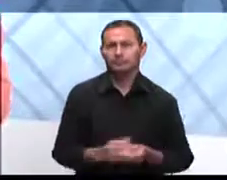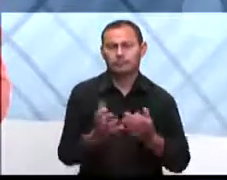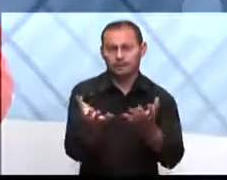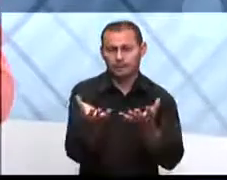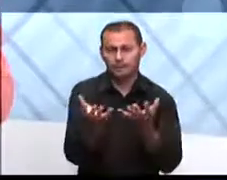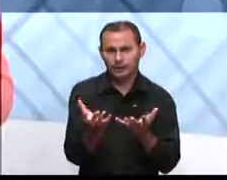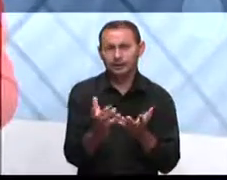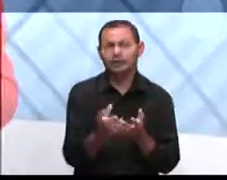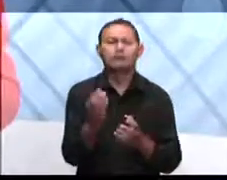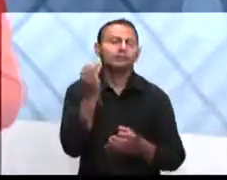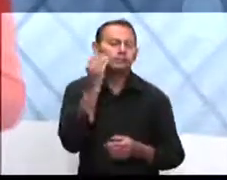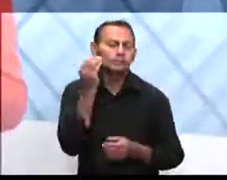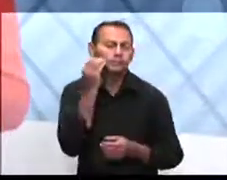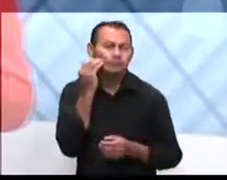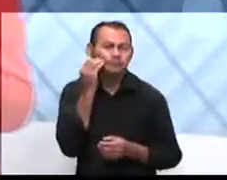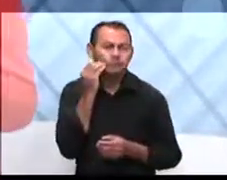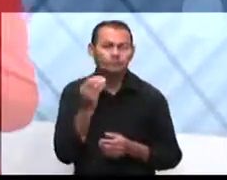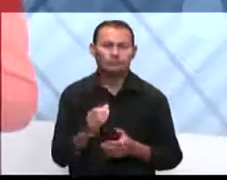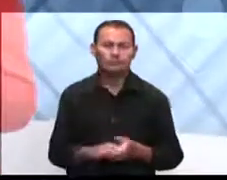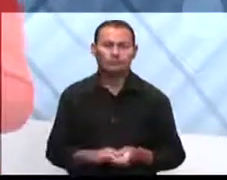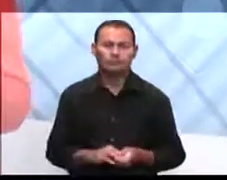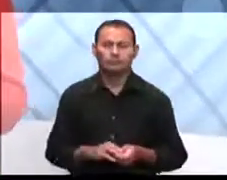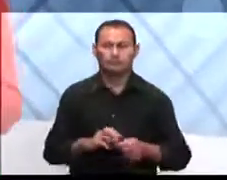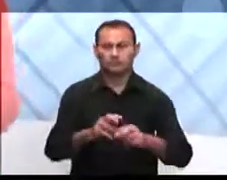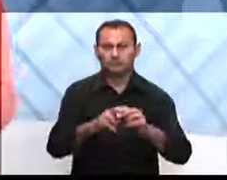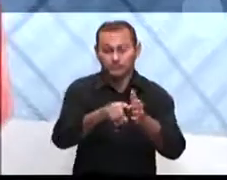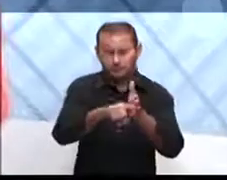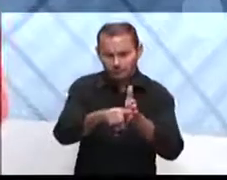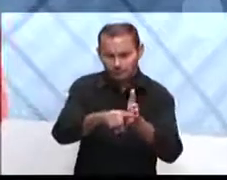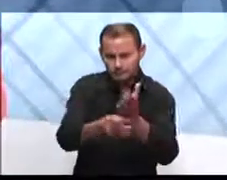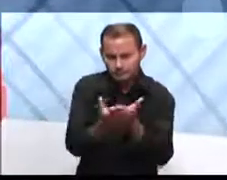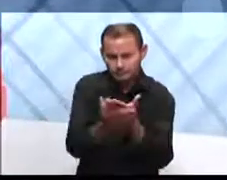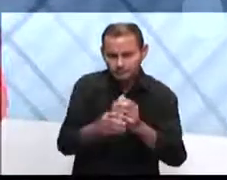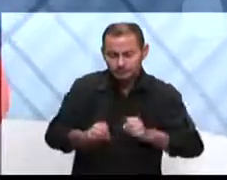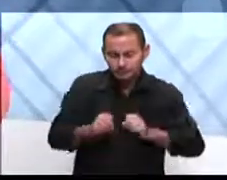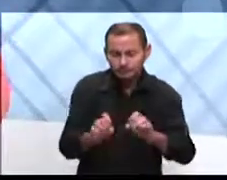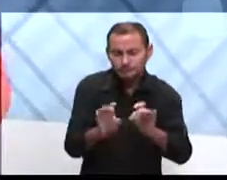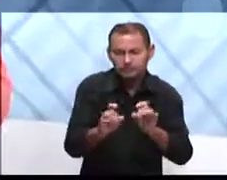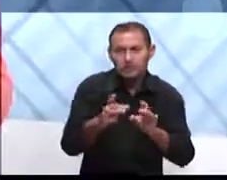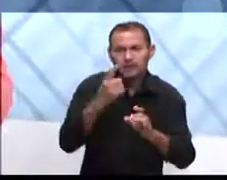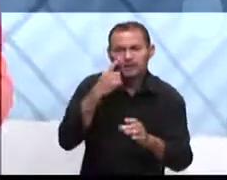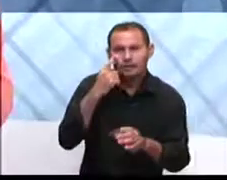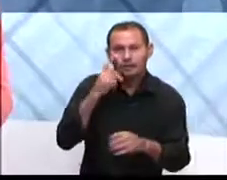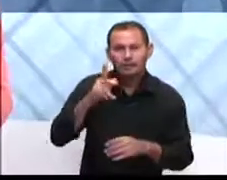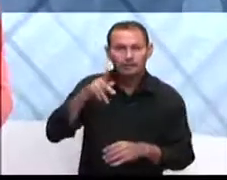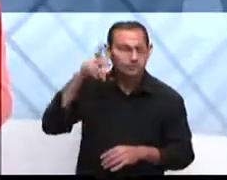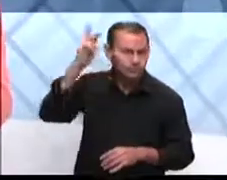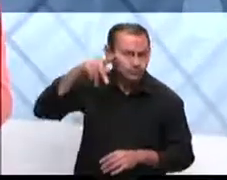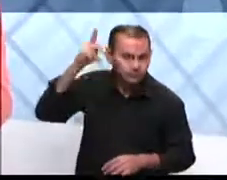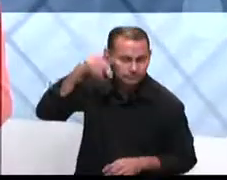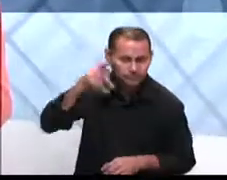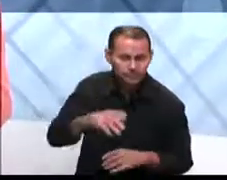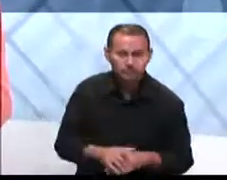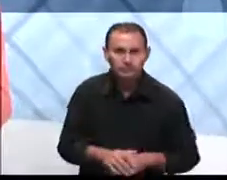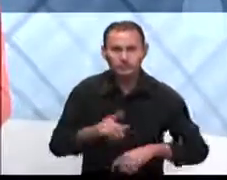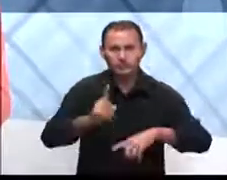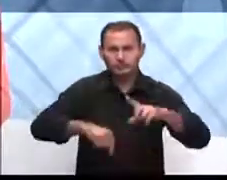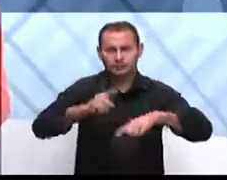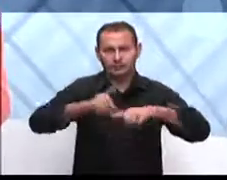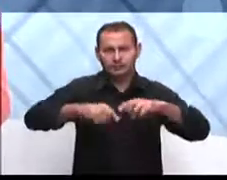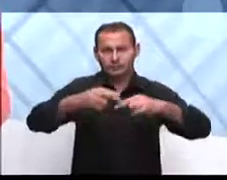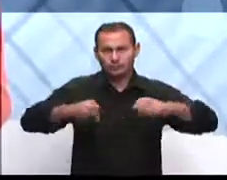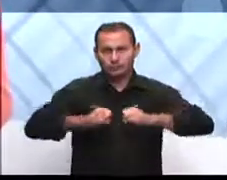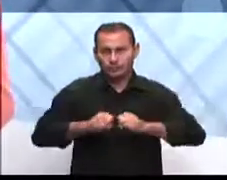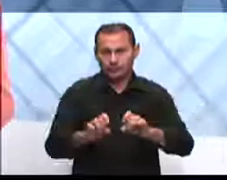quer testar, né, então, através de uma pesquisa de mercado, então ver a potencialidade desse produto